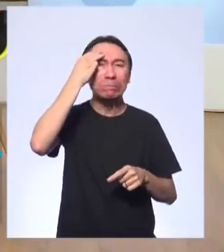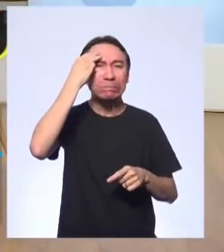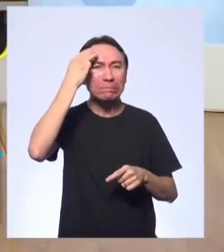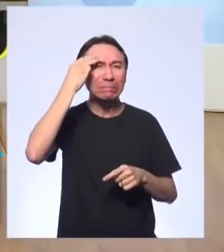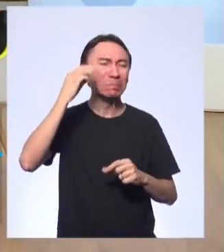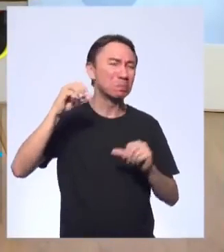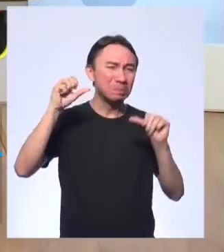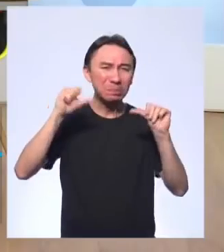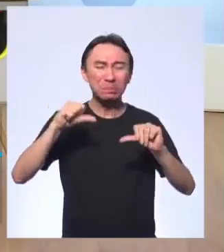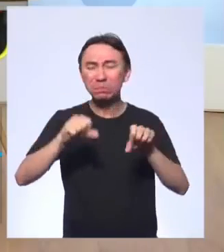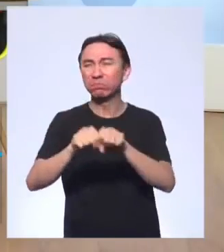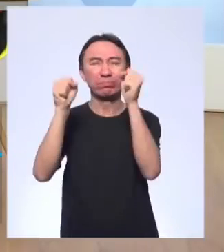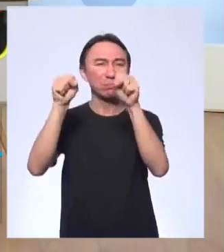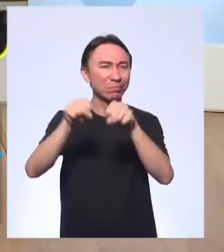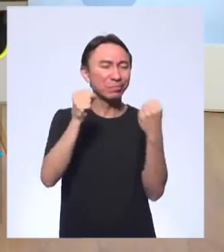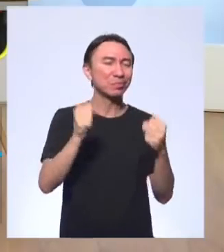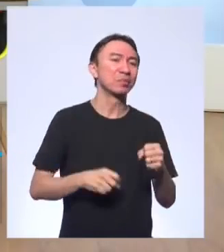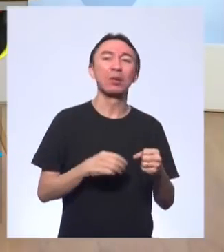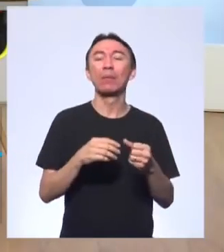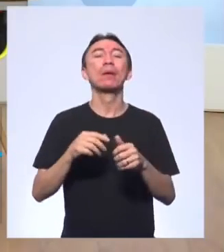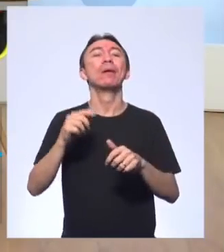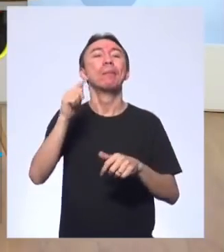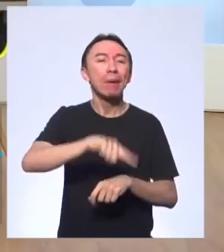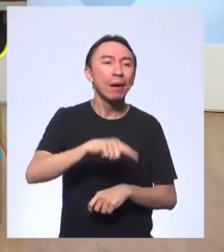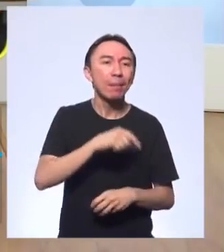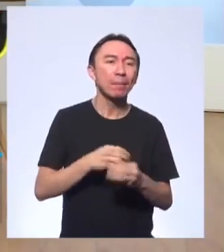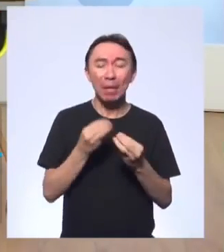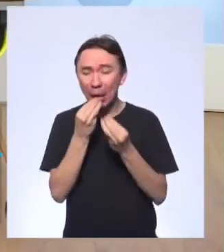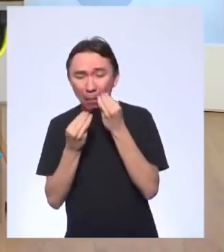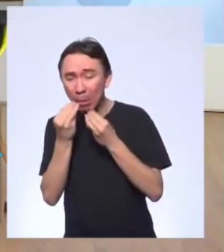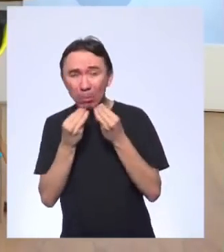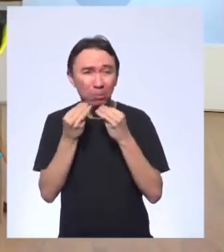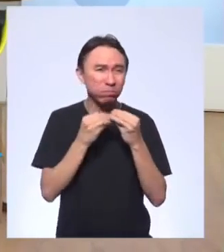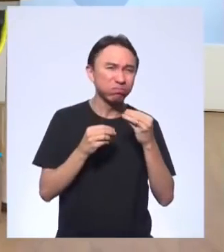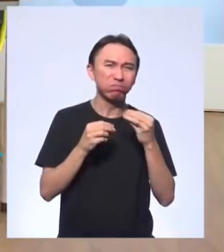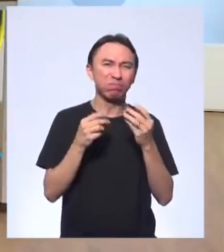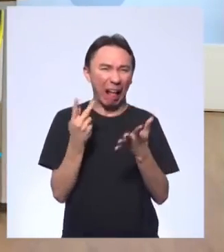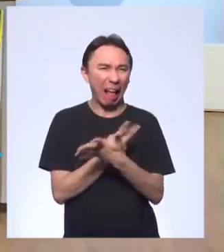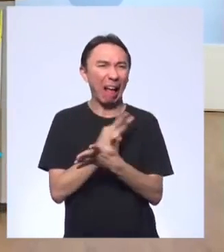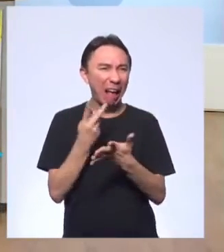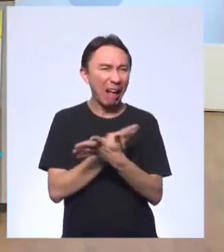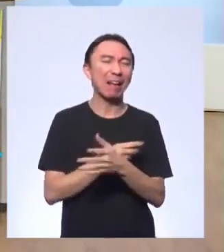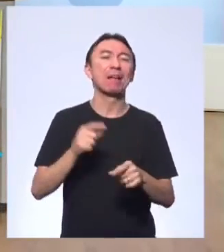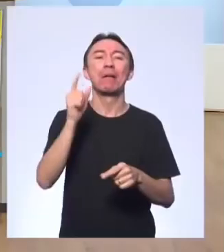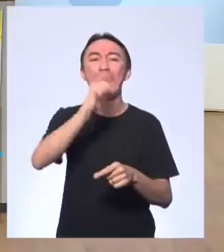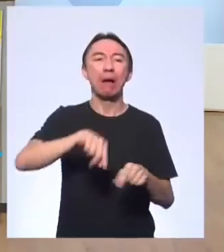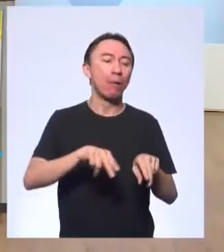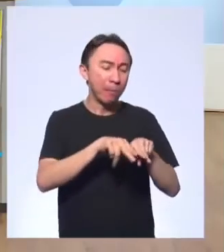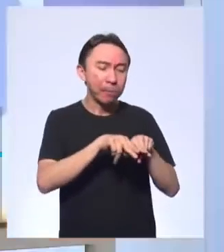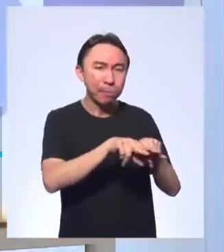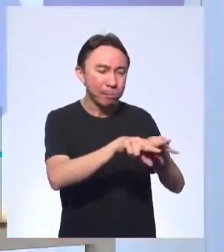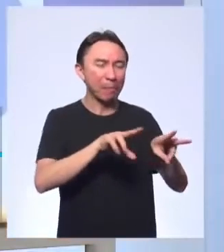também que é alimentação, né, irregular, doenças sexualmente